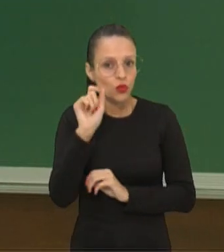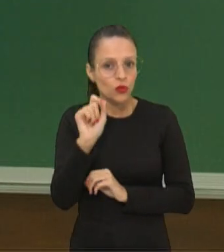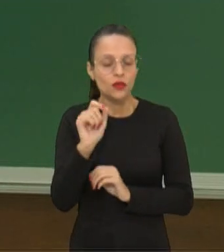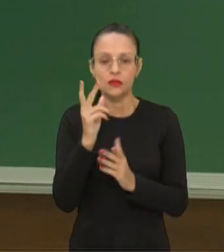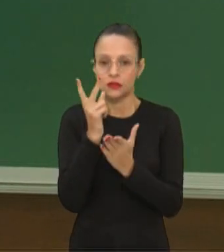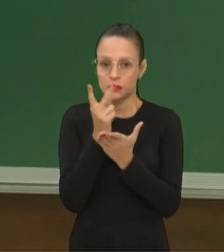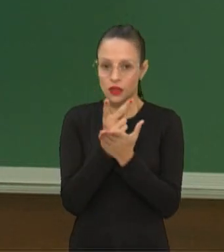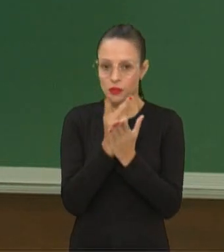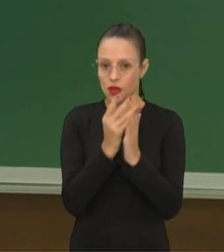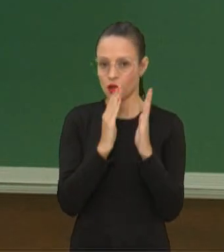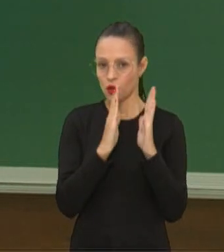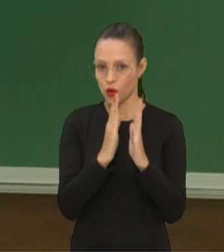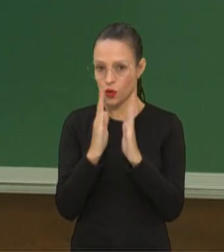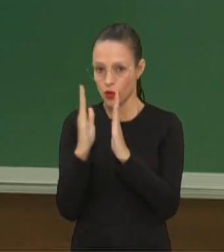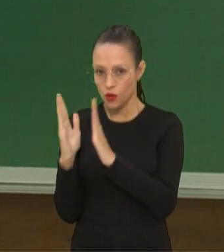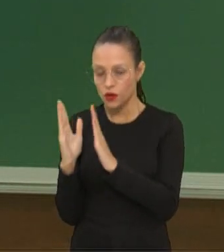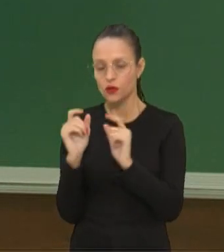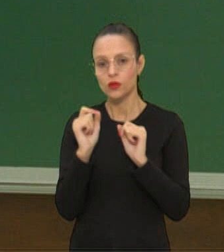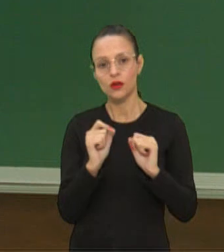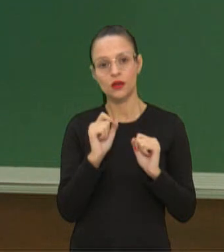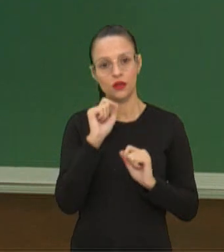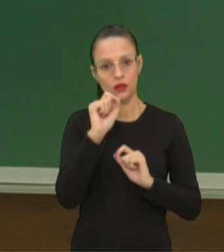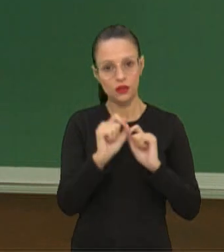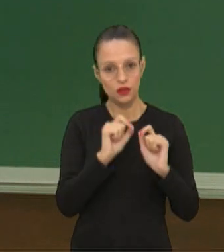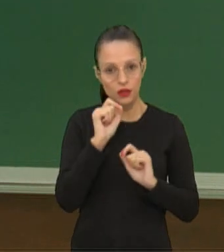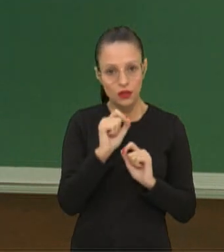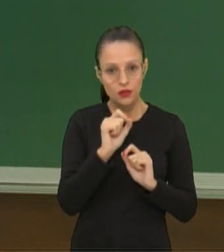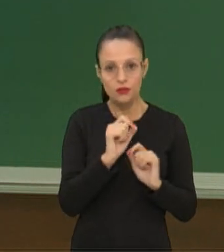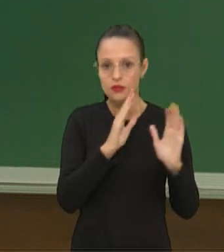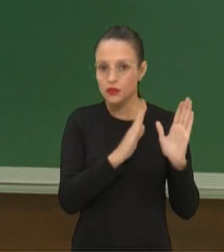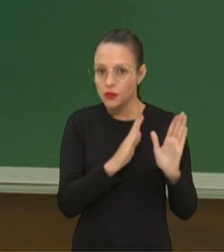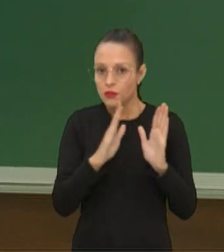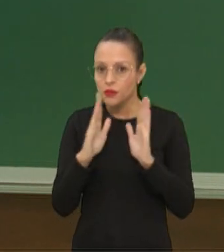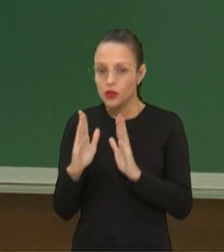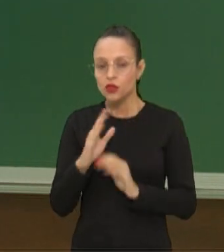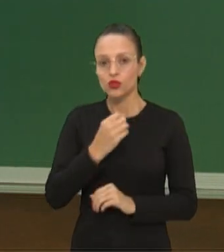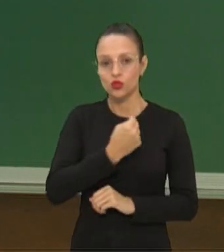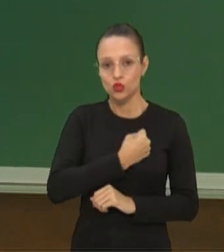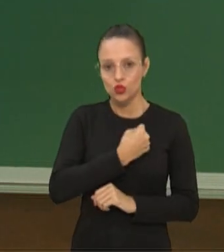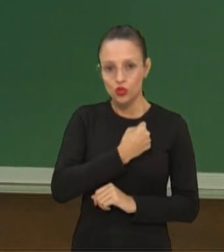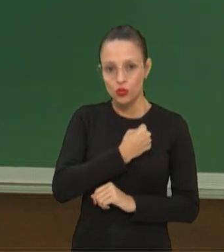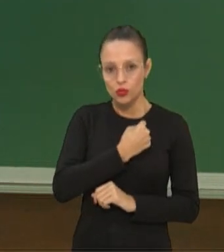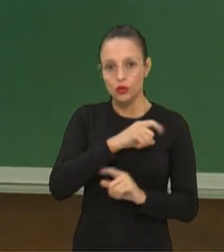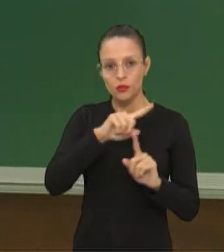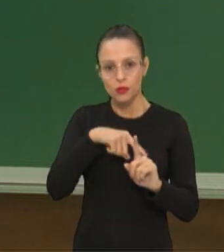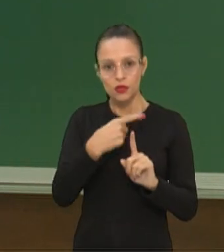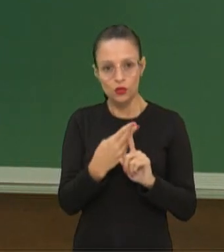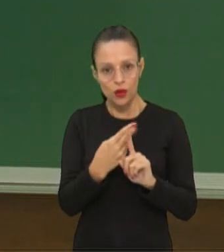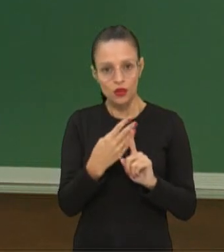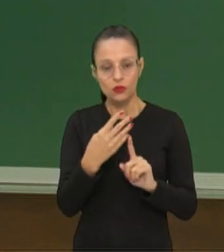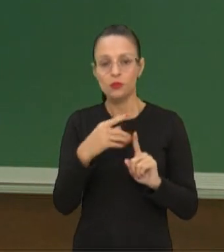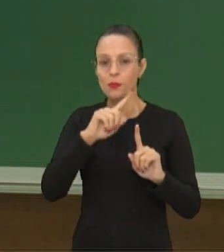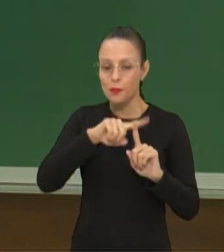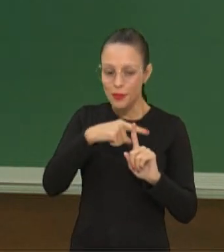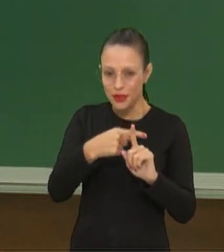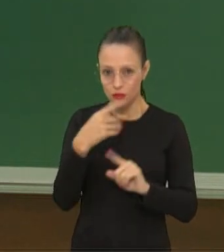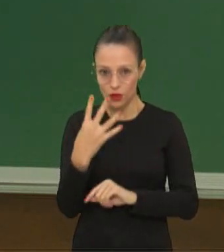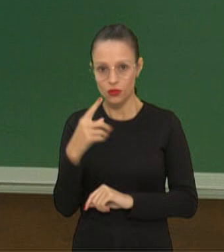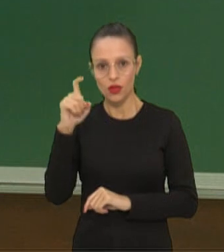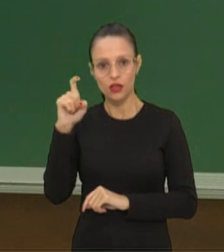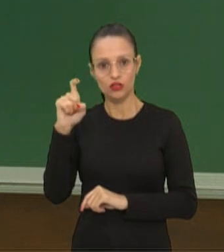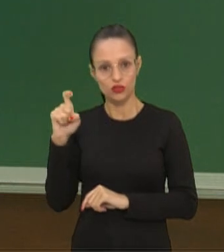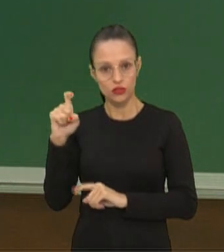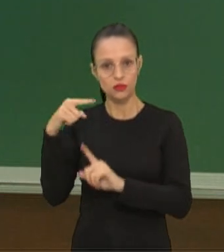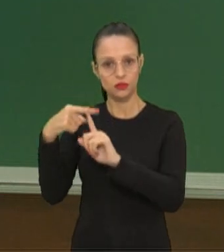na ordem, tá? A regra que a gente vai seguir é escrever na ordem que aparece. Um número aumentado de 4 é x mais 4. Um número diminuído